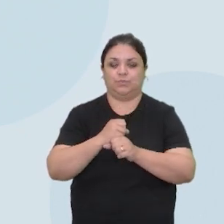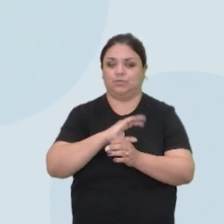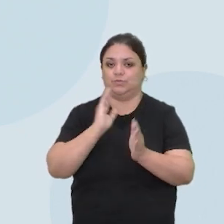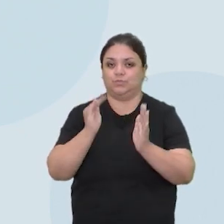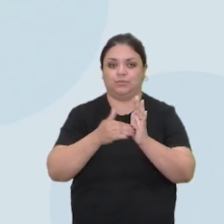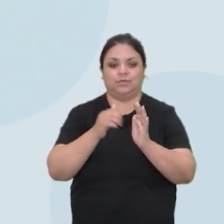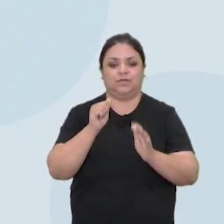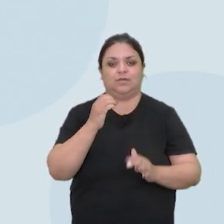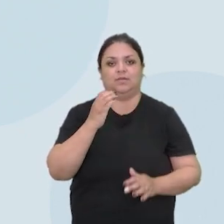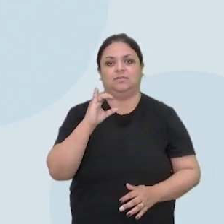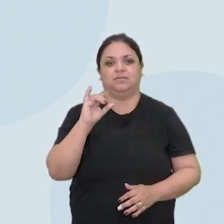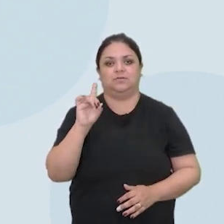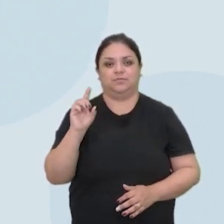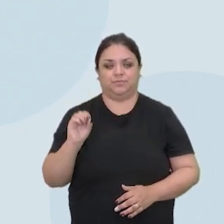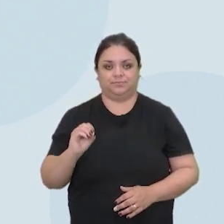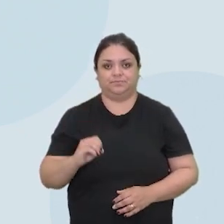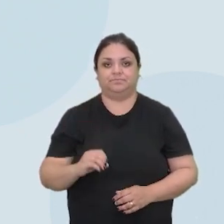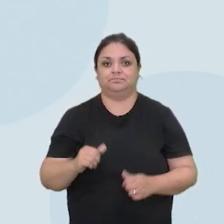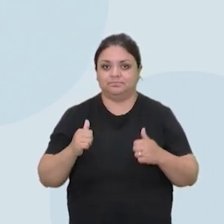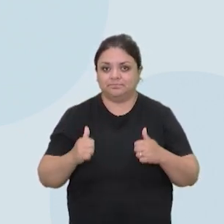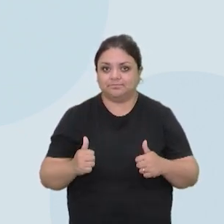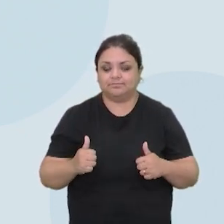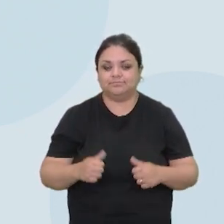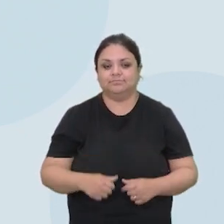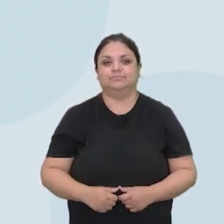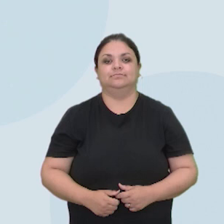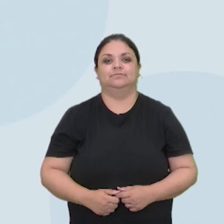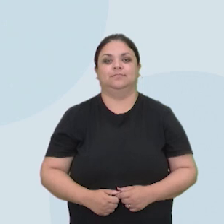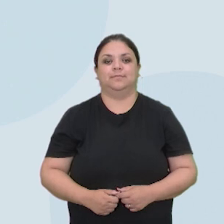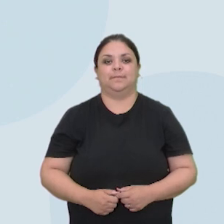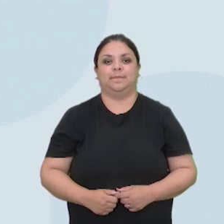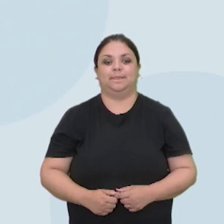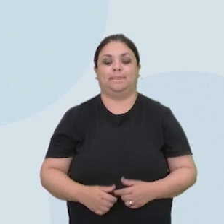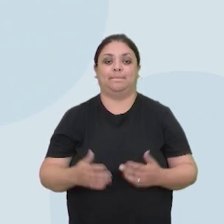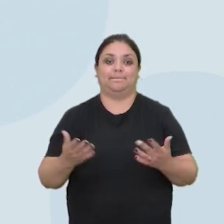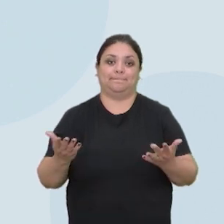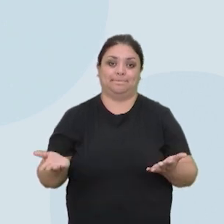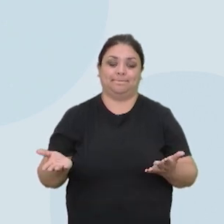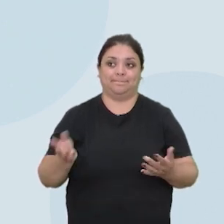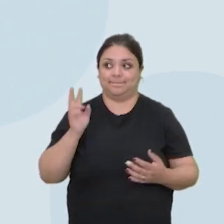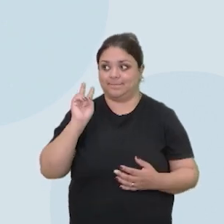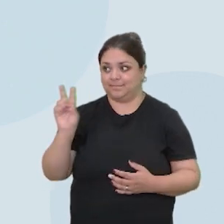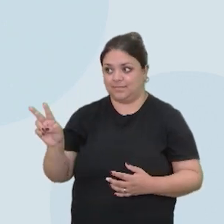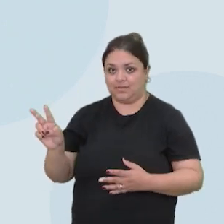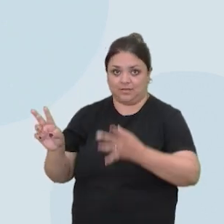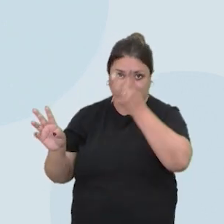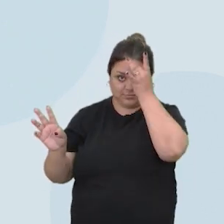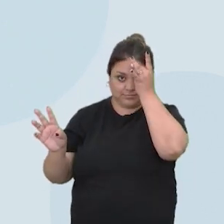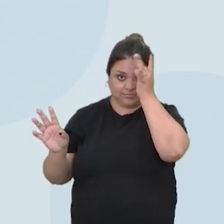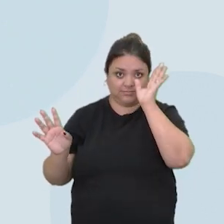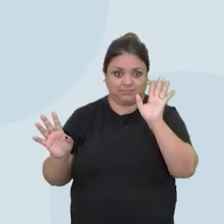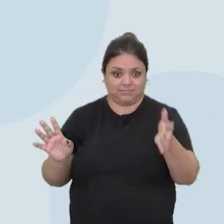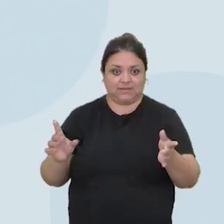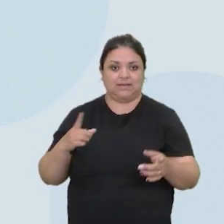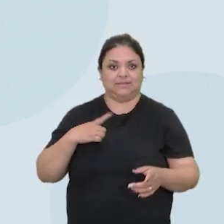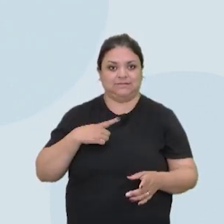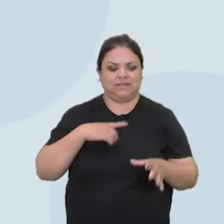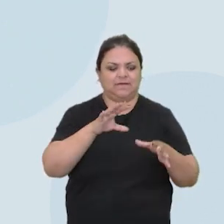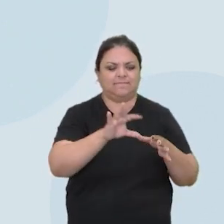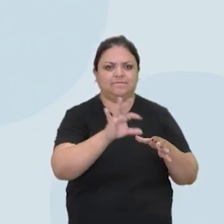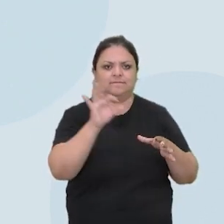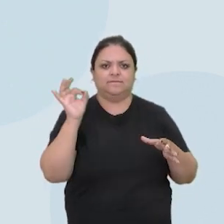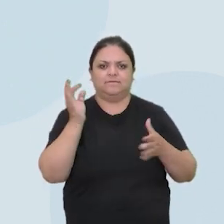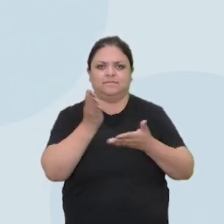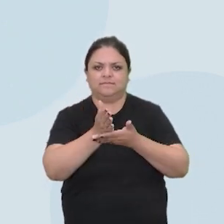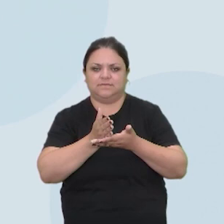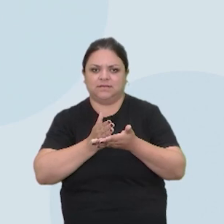foi contemplada. Beleza, pessoal? Bom, então, uma vez visto isso, se a gente tem uma fração, se o mesmo número em